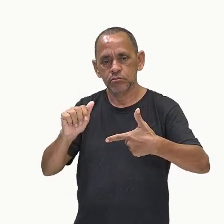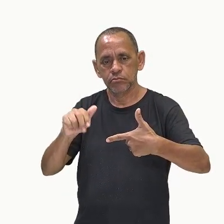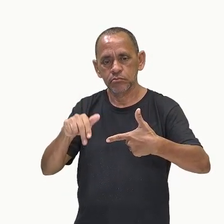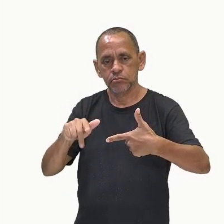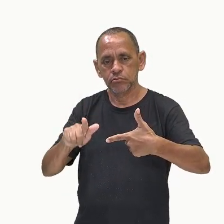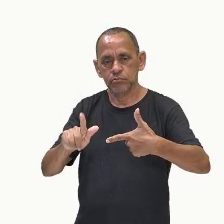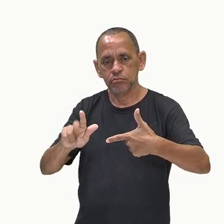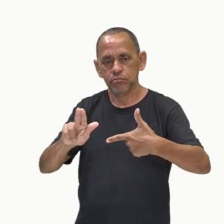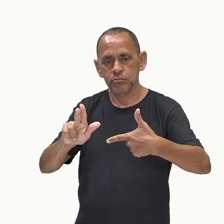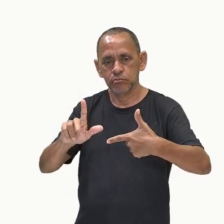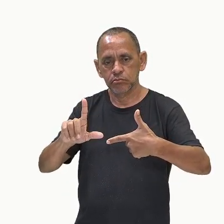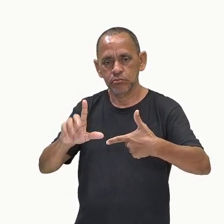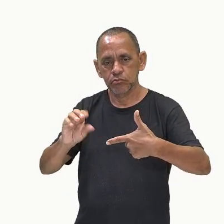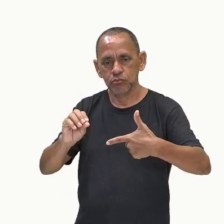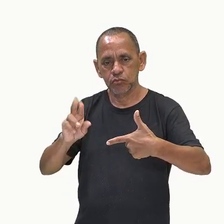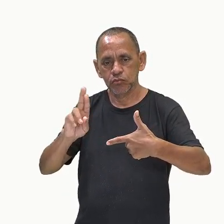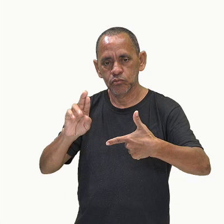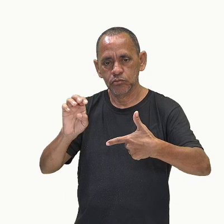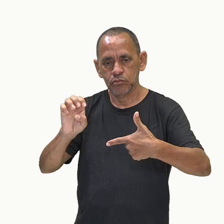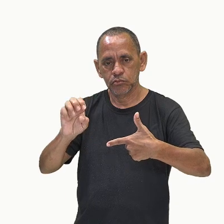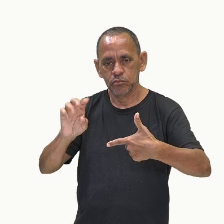colocado raiz de 9 aqui